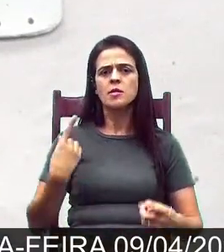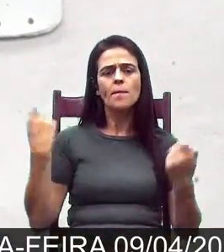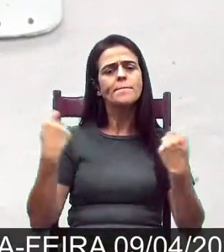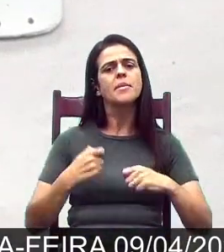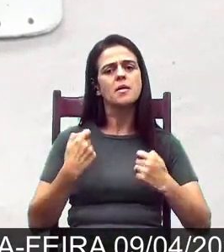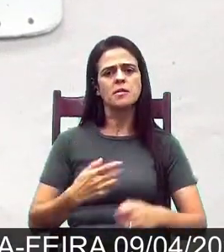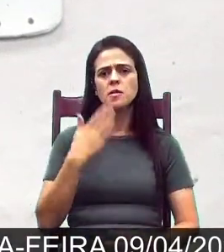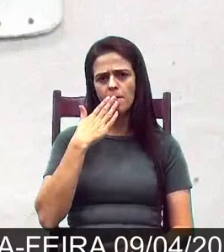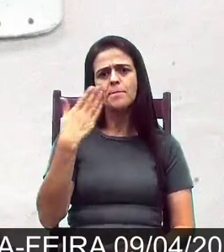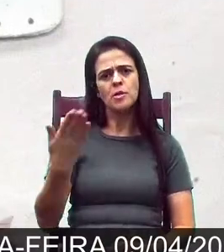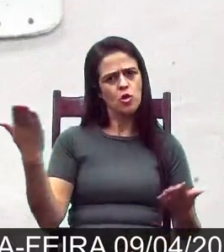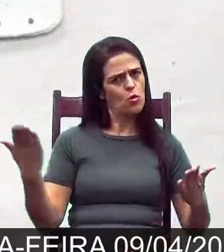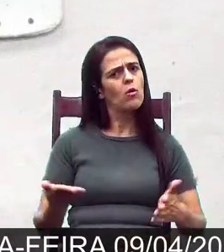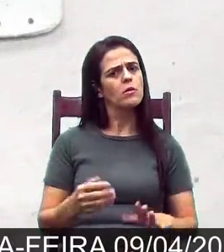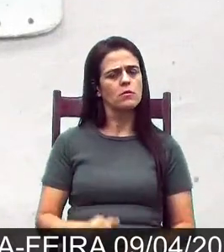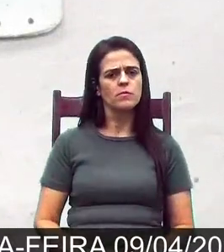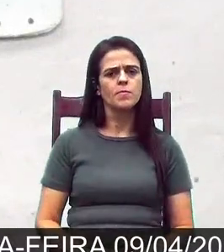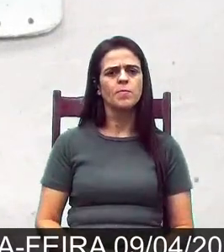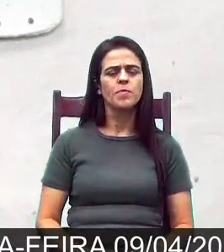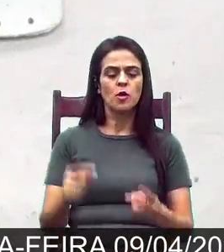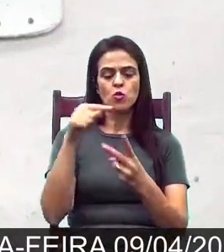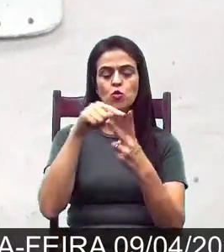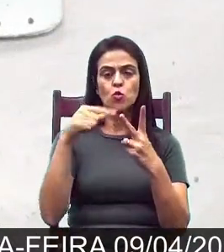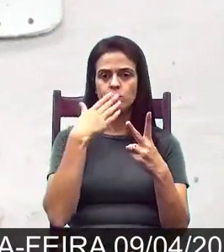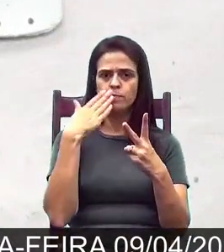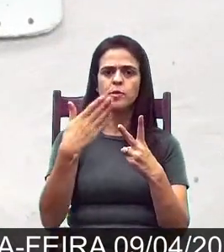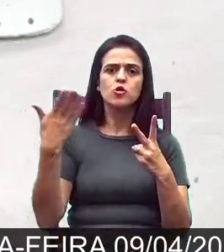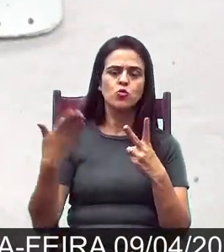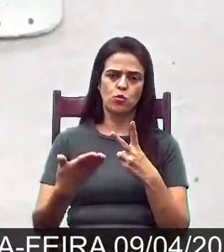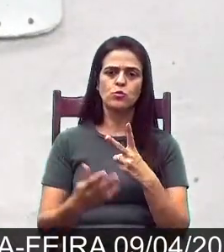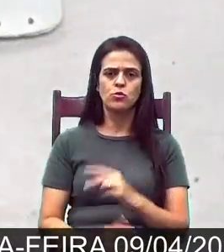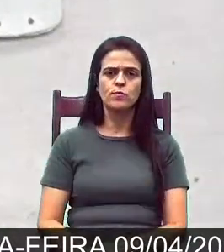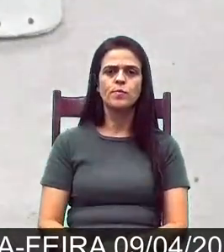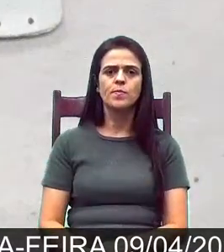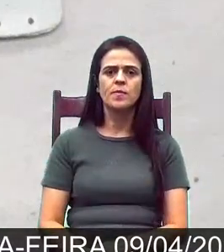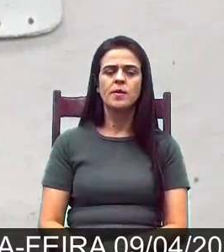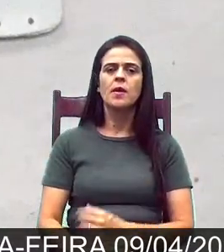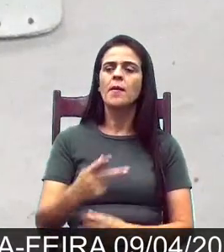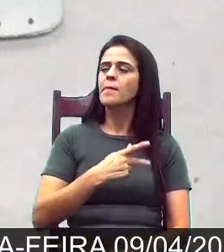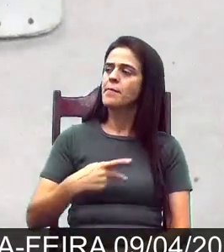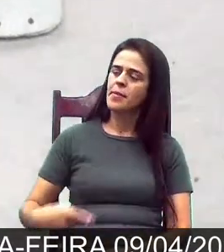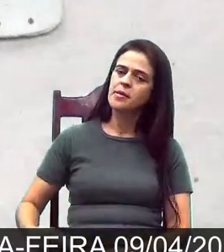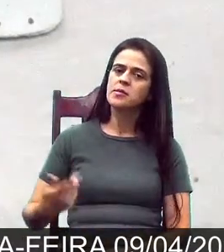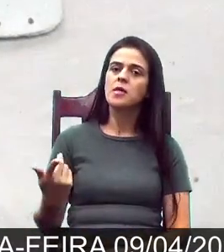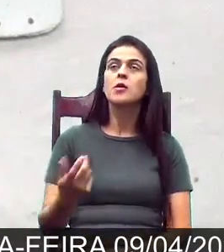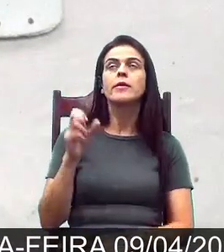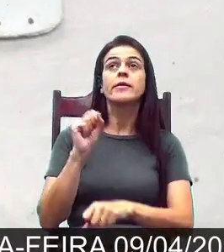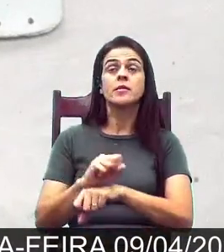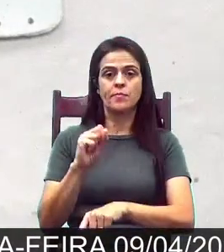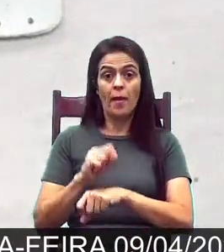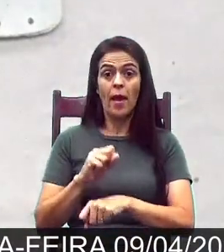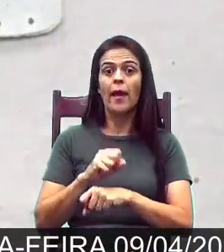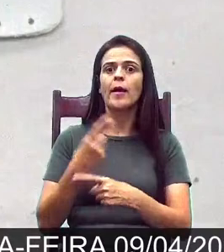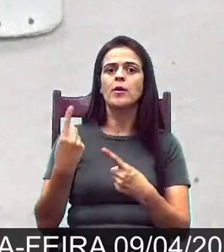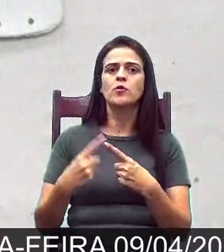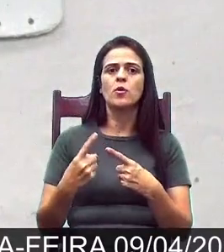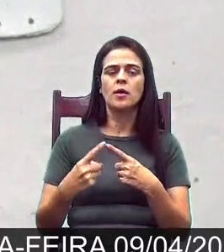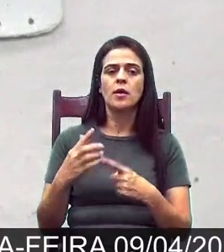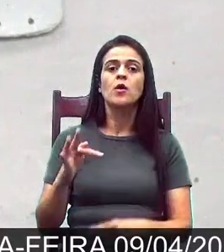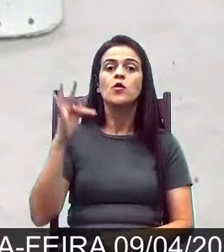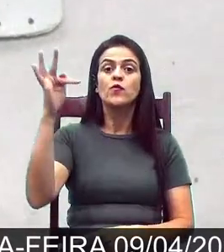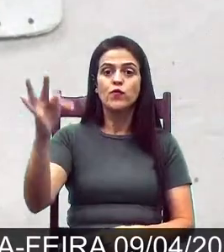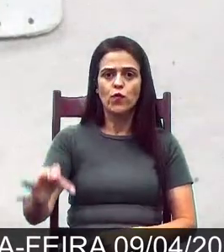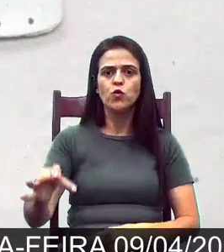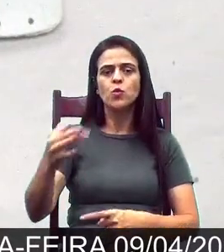Então, vou estar apresentando hoje essas duas indicações, senhor presidente. E espero que a gente possa